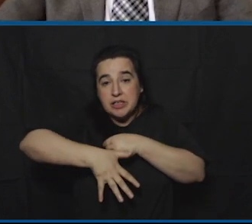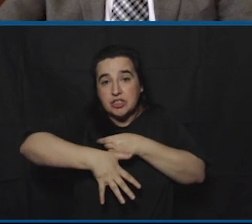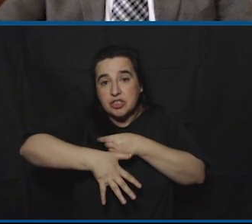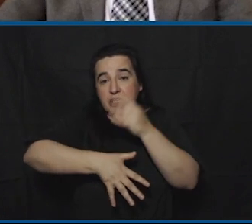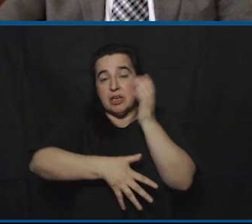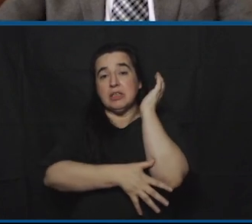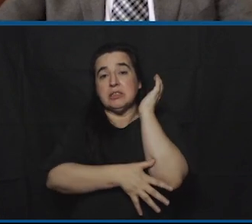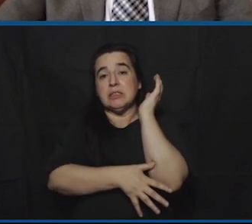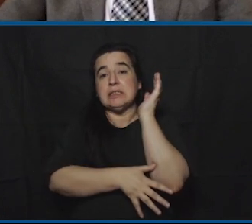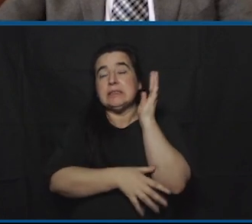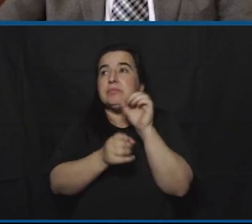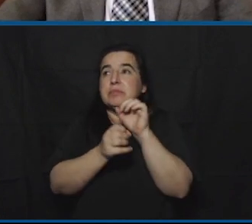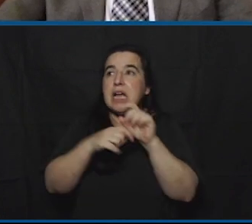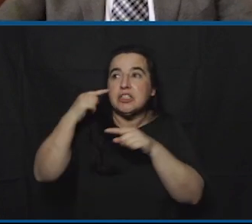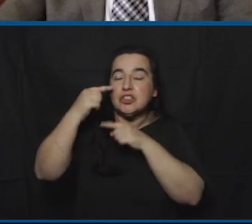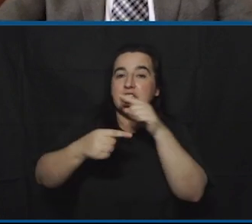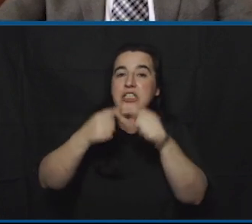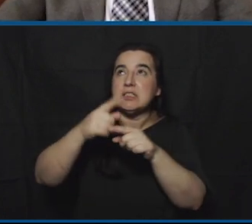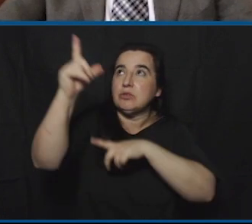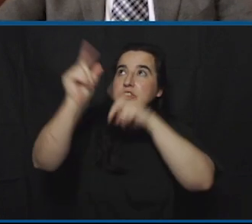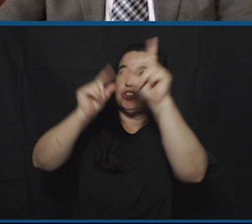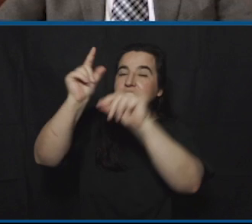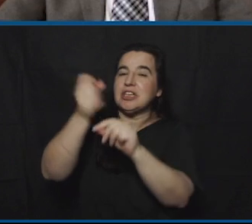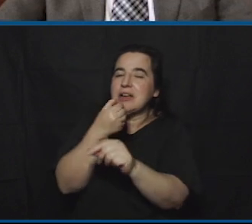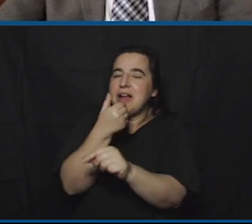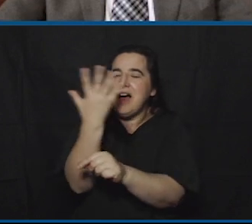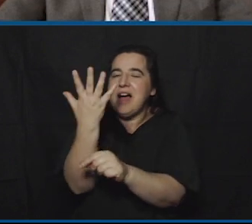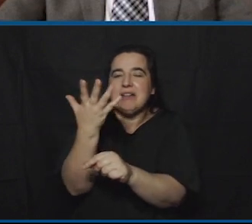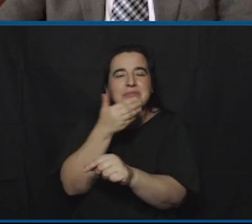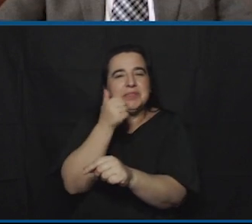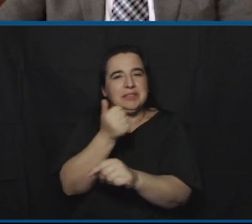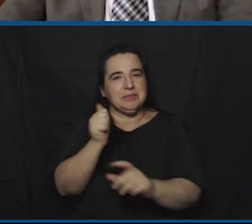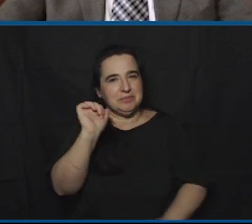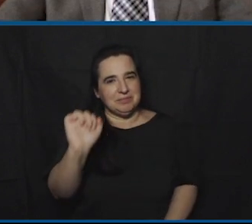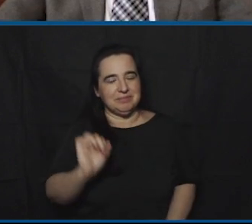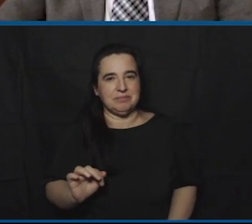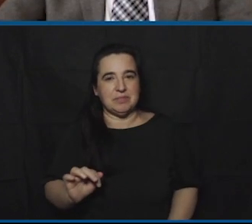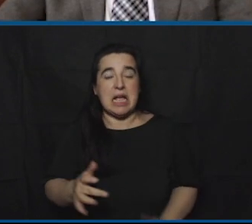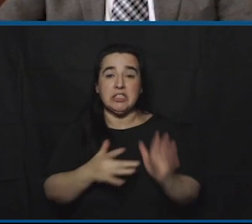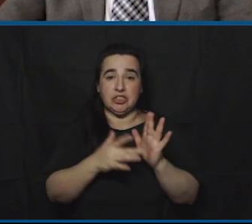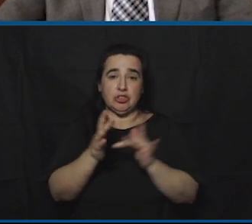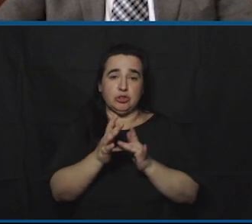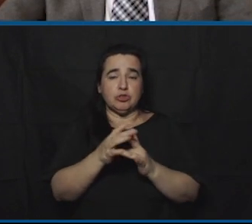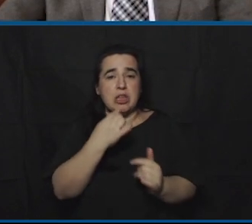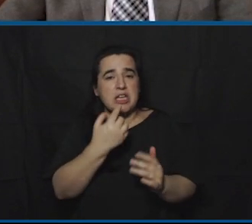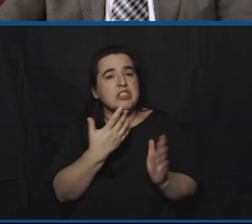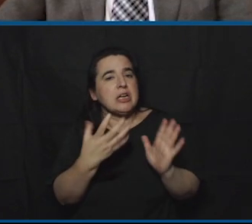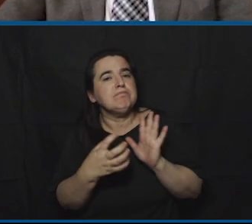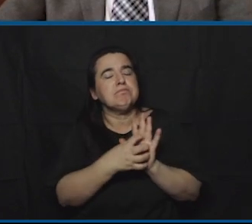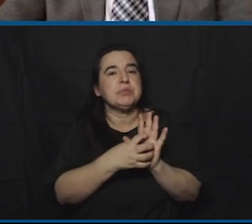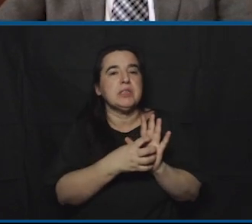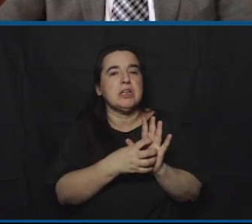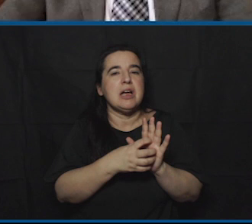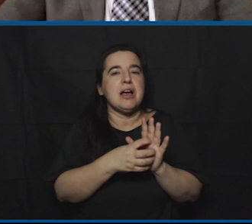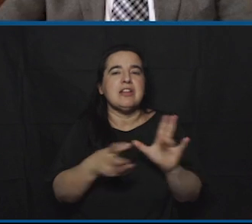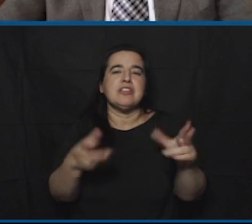Davi, a resplandecente estrela da manhã. Ou seja, o próprio Jesus se identifica aqui como este renovo.